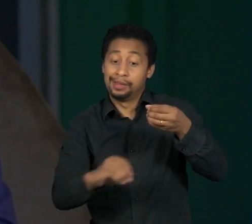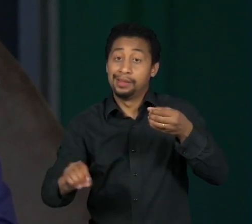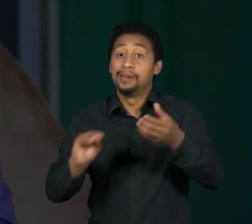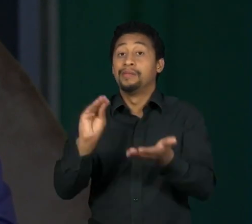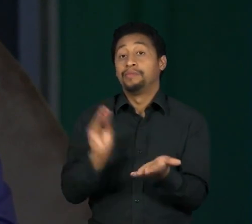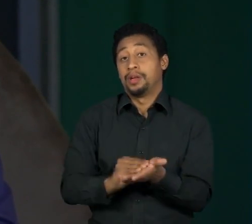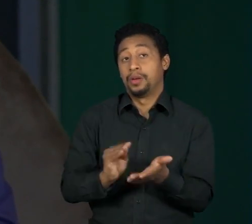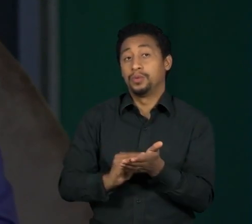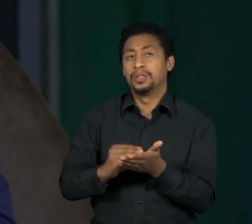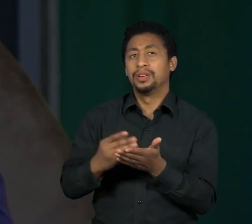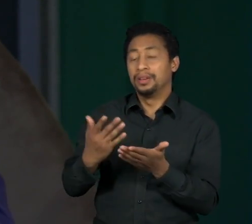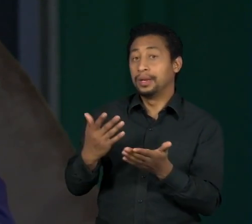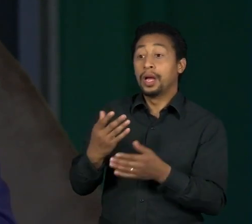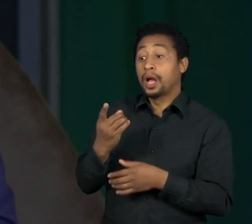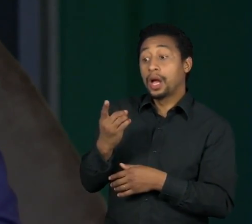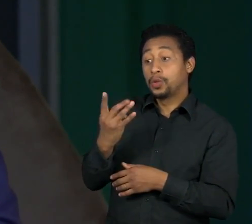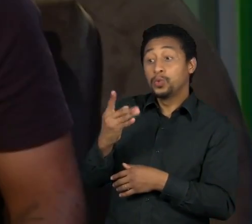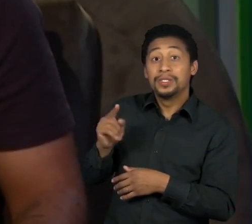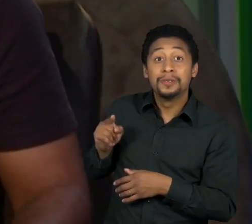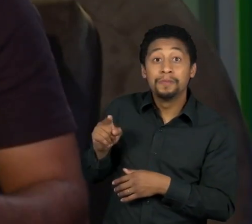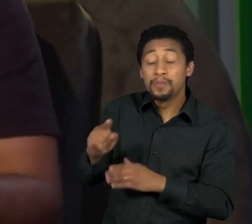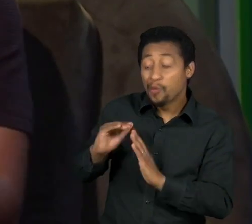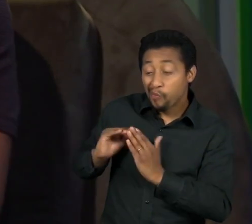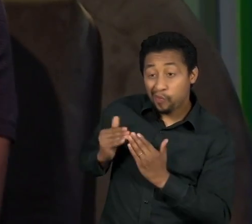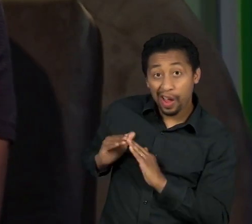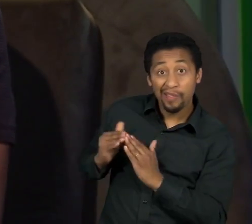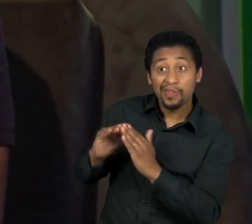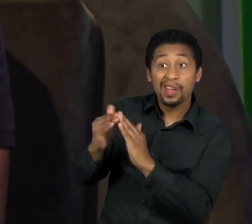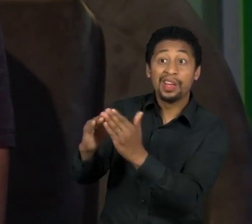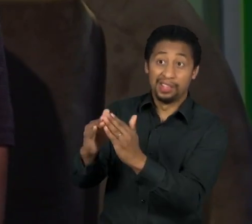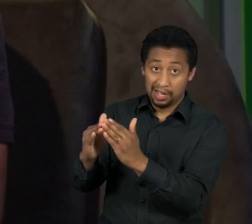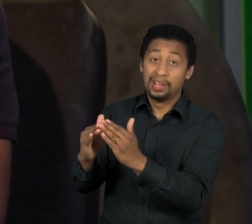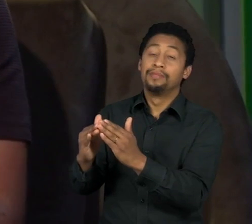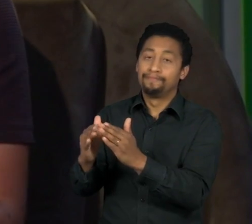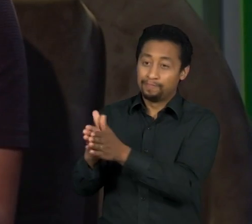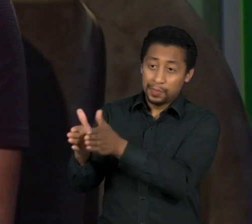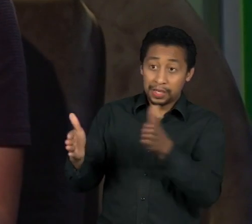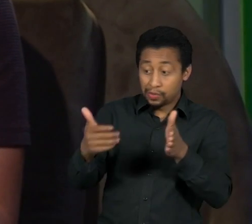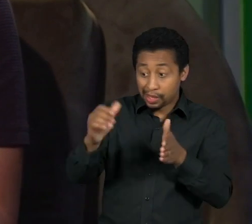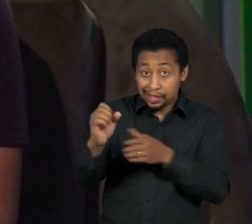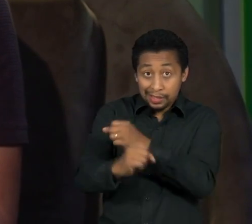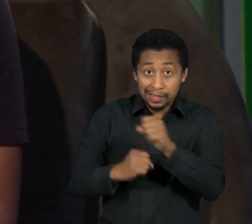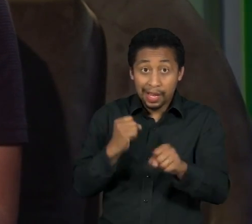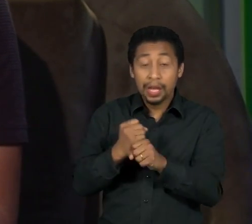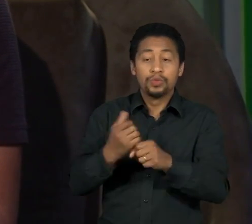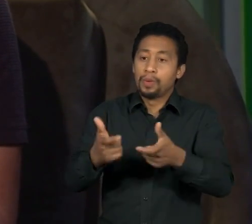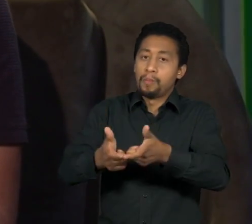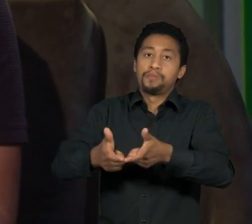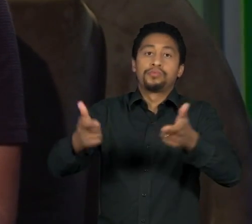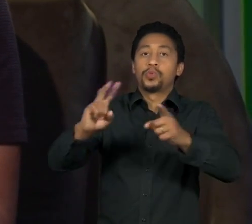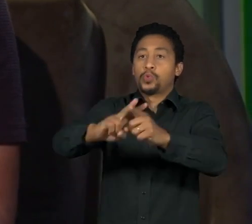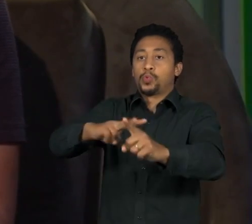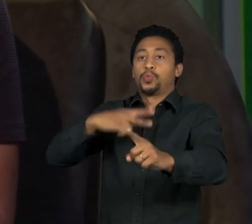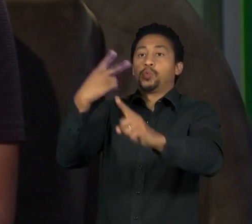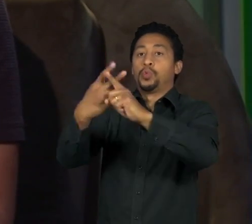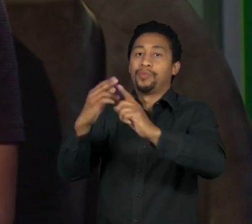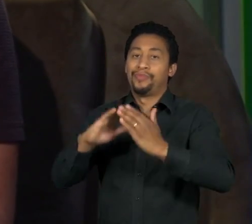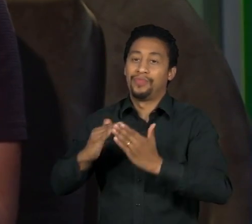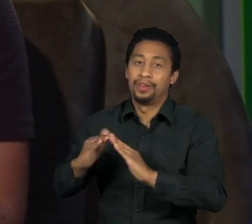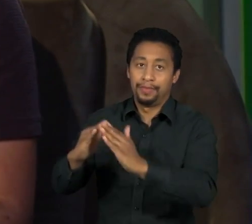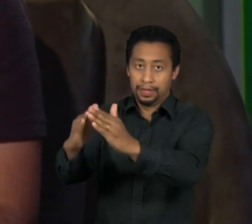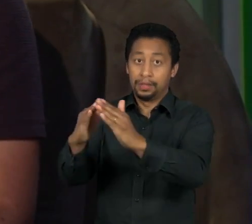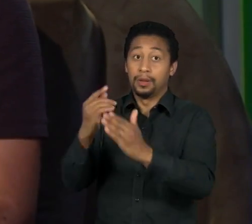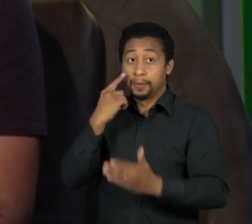a quase 14 mil favelas, então éramos 7, dobramos o número de favelas, tem mais de 30 milhões de brasileiros vivendo nessa condição de